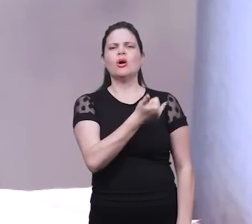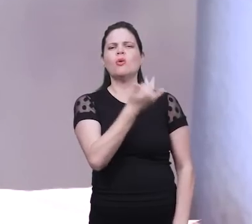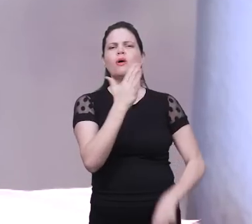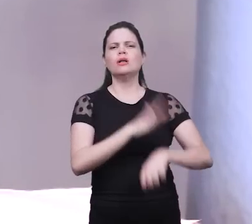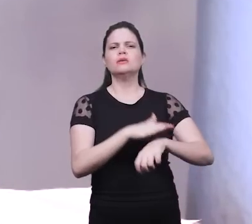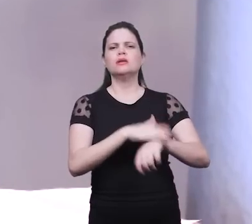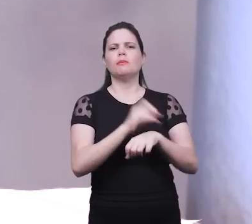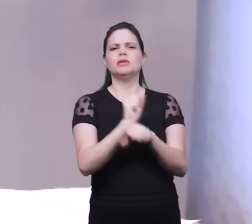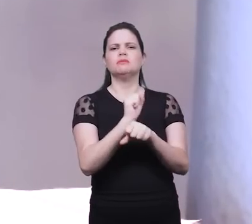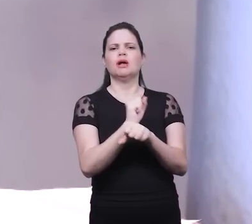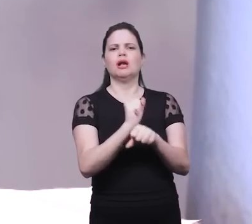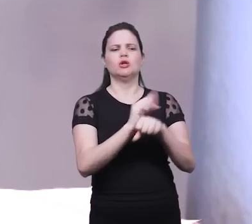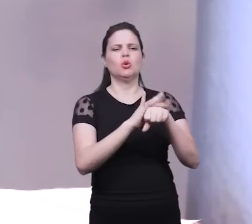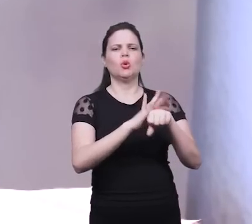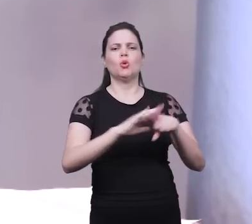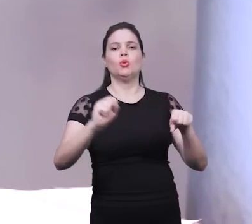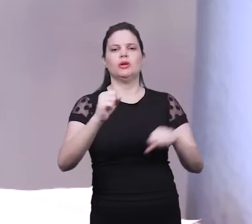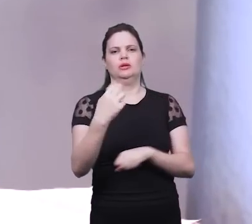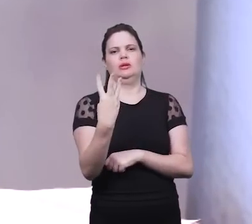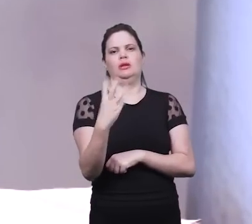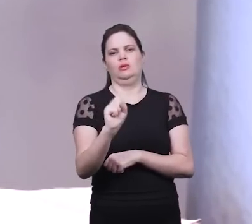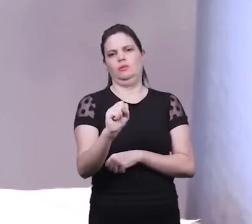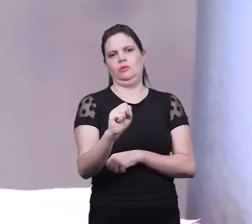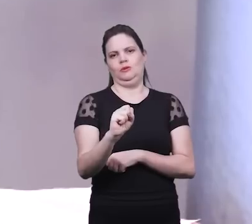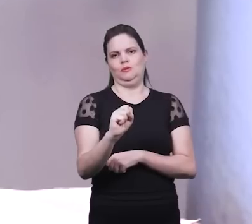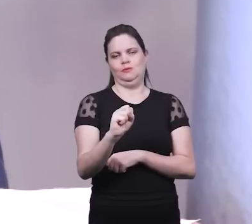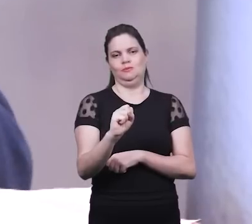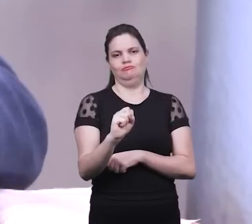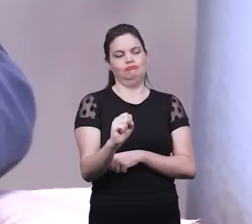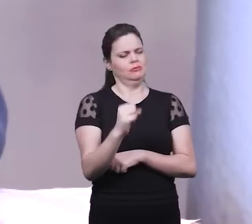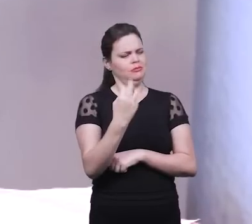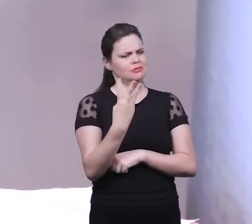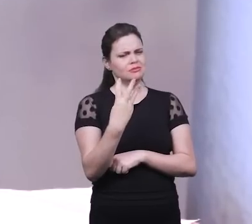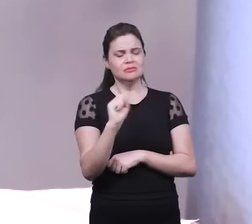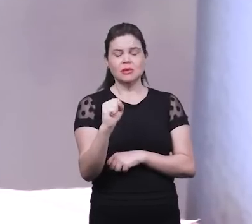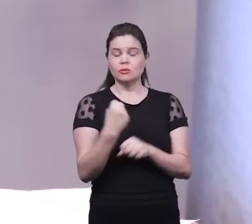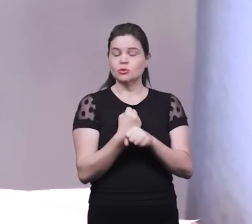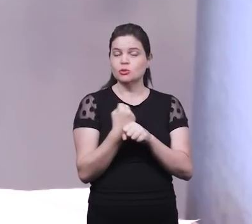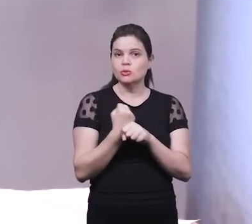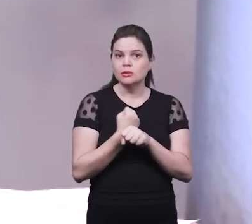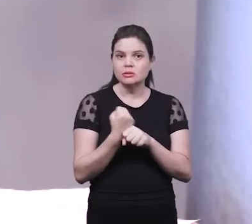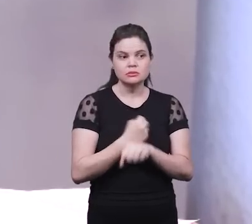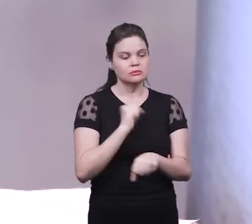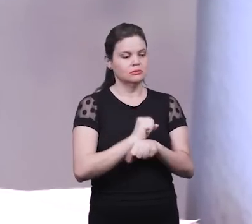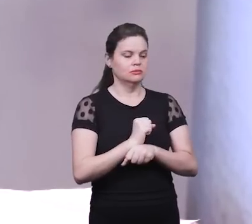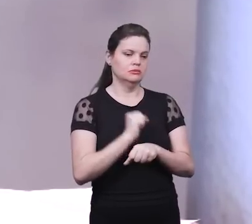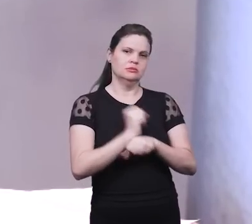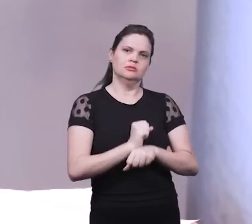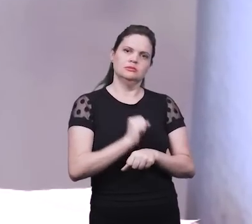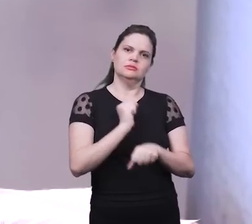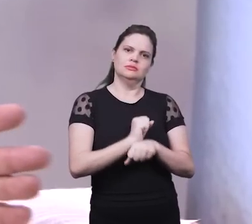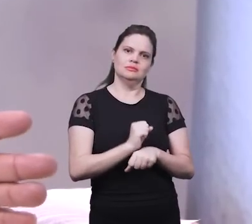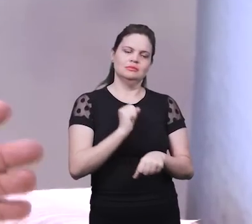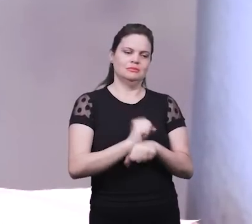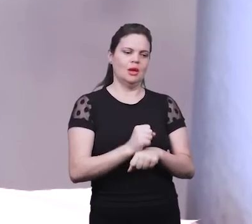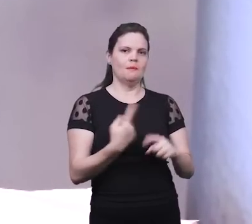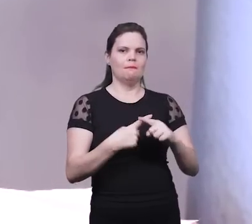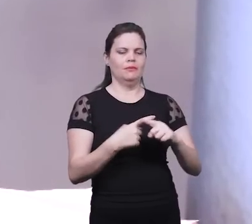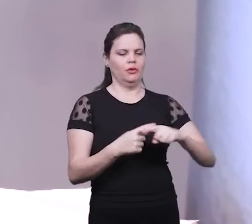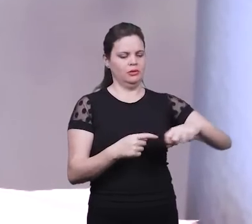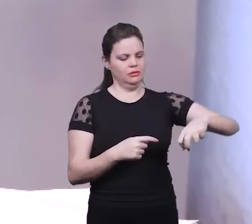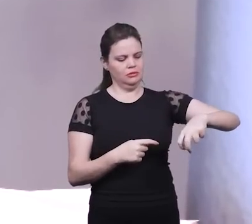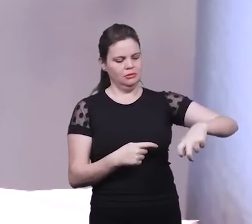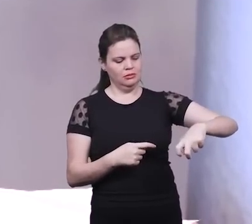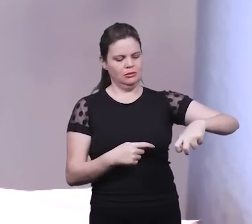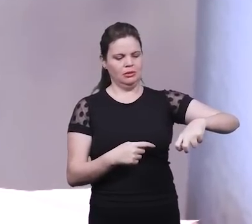na água daquele tanque, né, esperar por esse milagre. Mas Jesus curou aqui mostra que curou esse paralítico ali, pelo que dá para